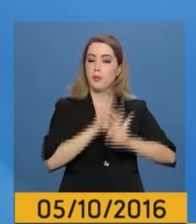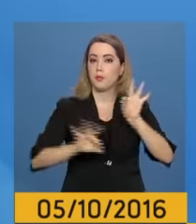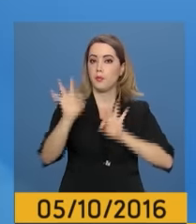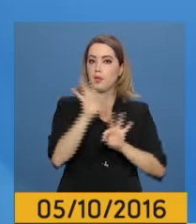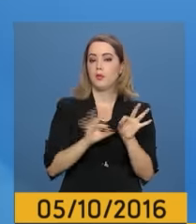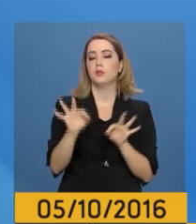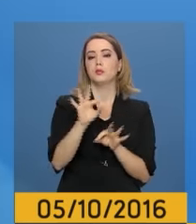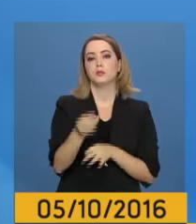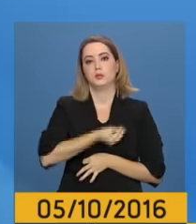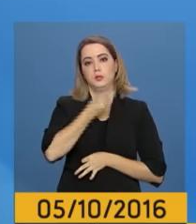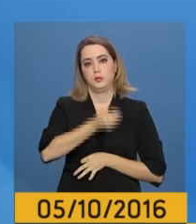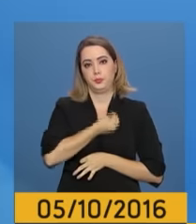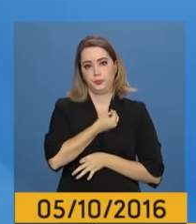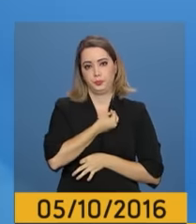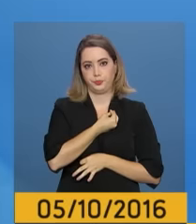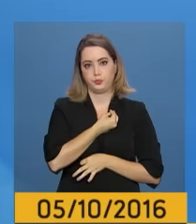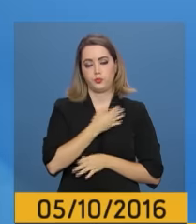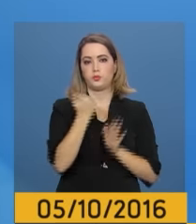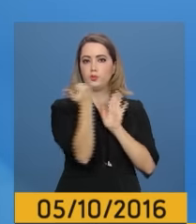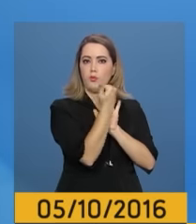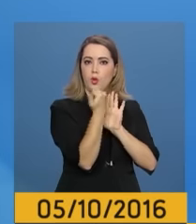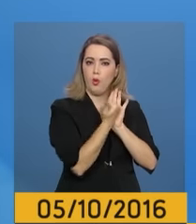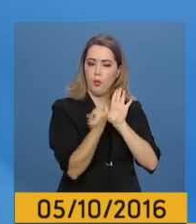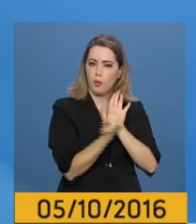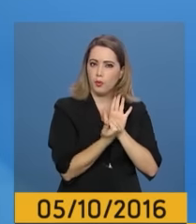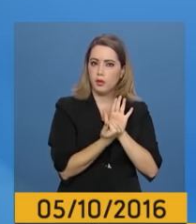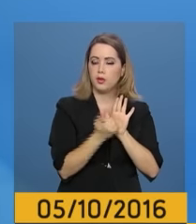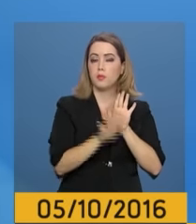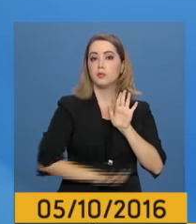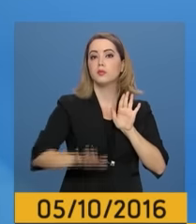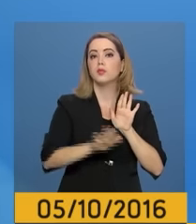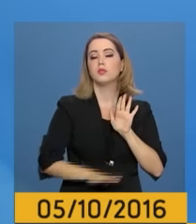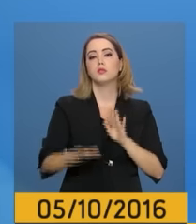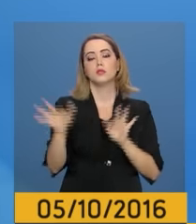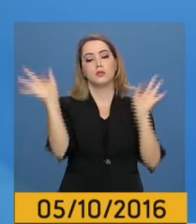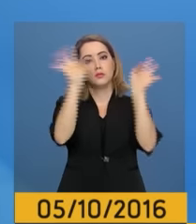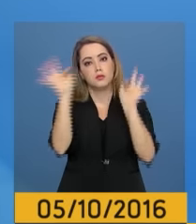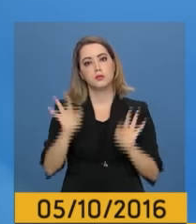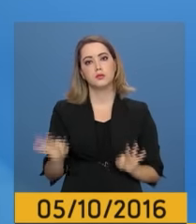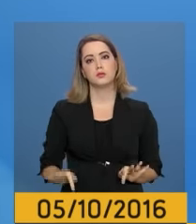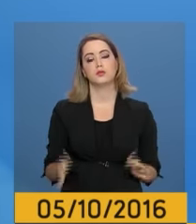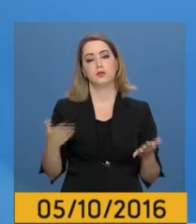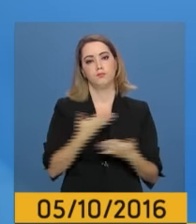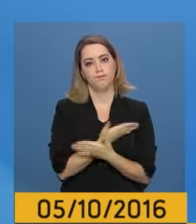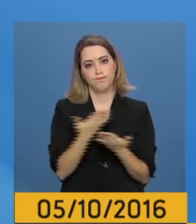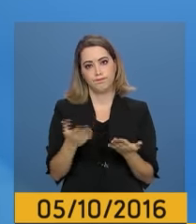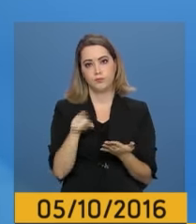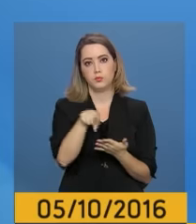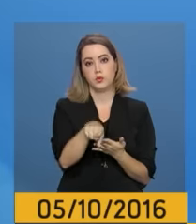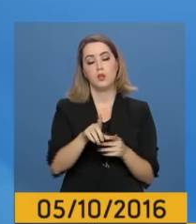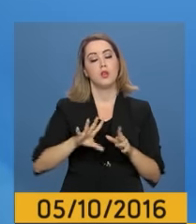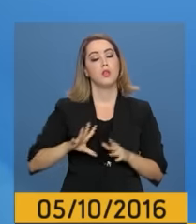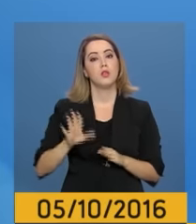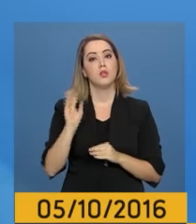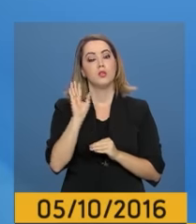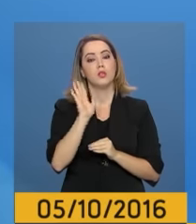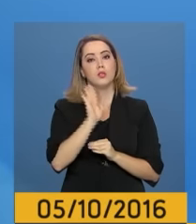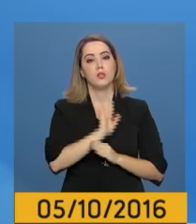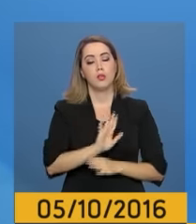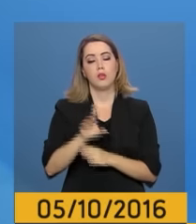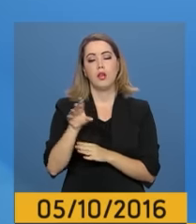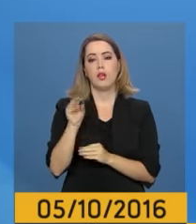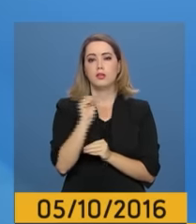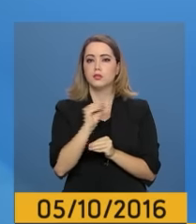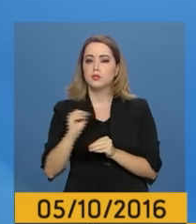O programa Criança Feliz, senhoras e senhores, na sua plenitude, atenderá ao longo do